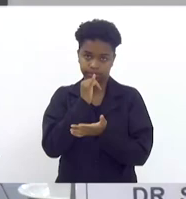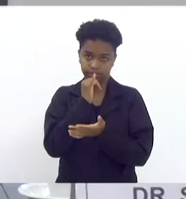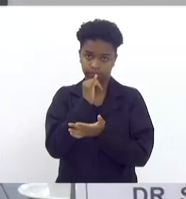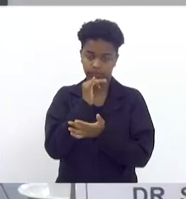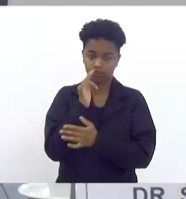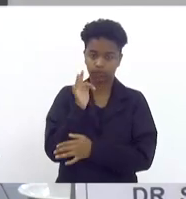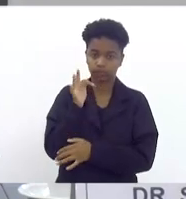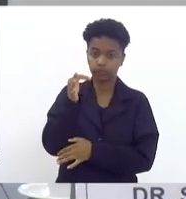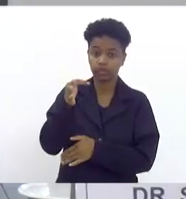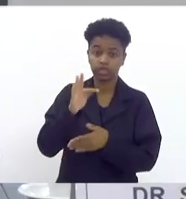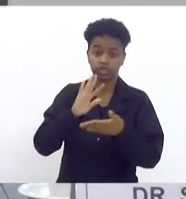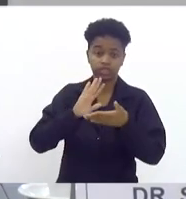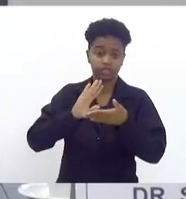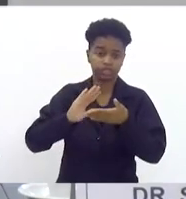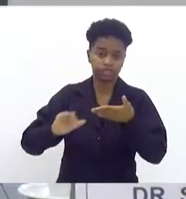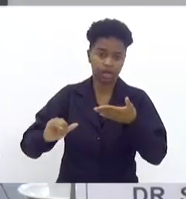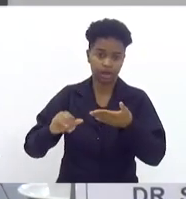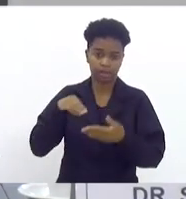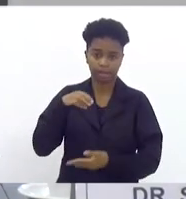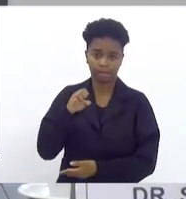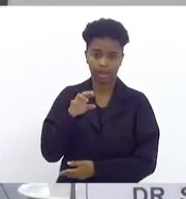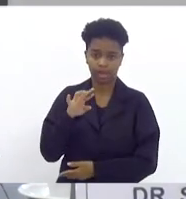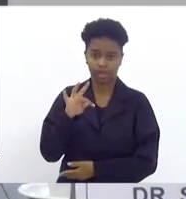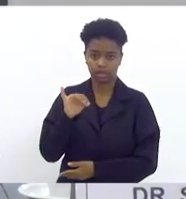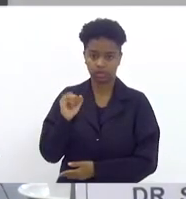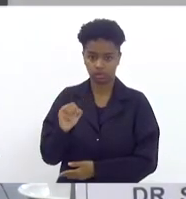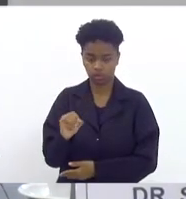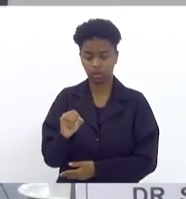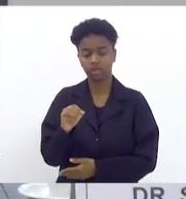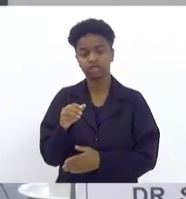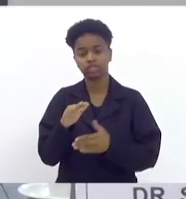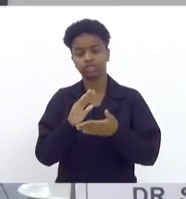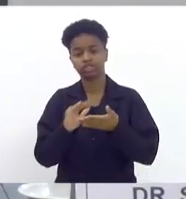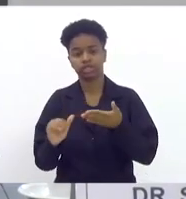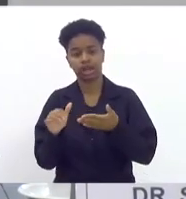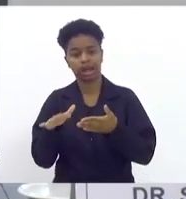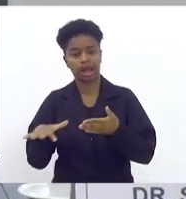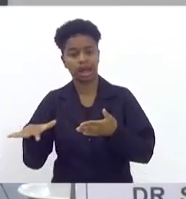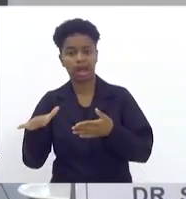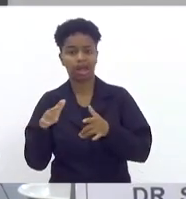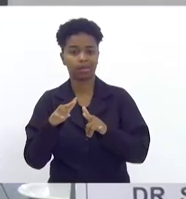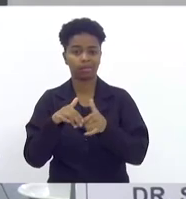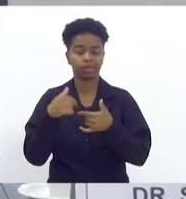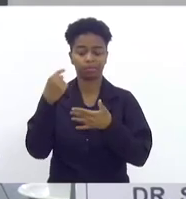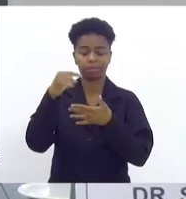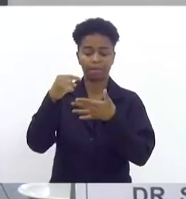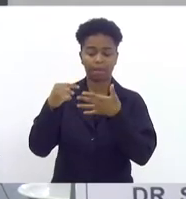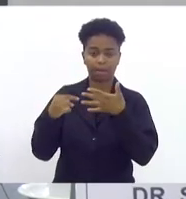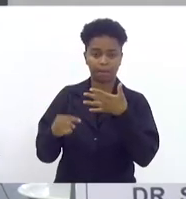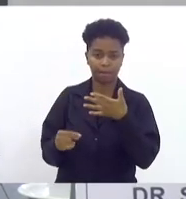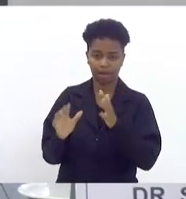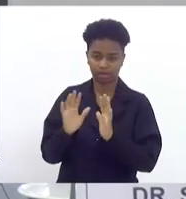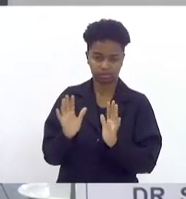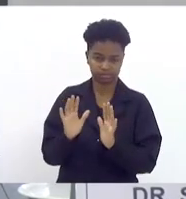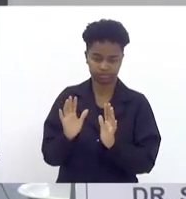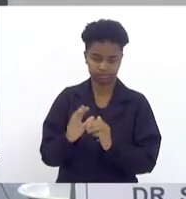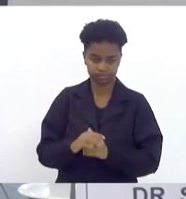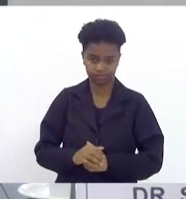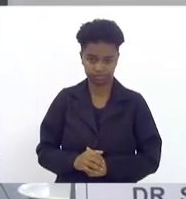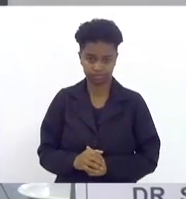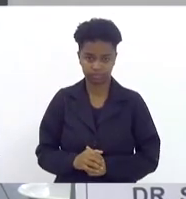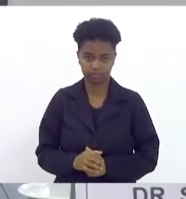excluir no mérito determinado segmento por conta das razões sopesadas aqui pela deputada